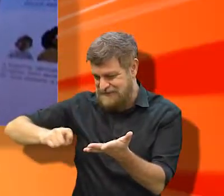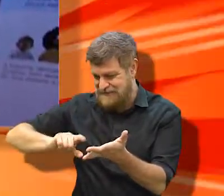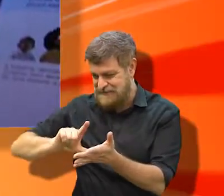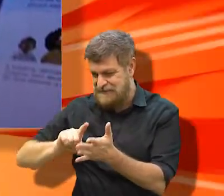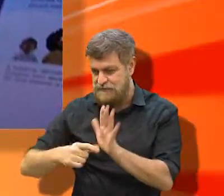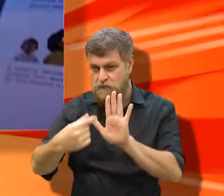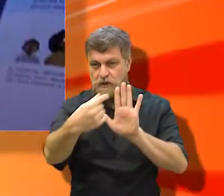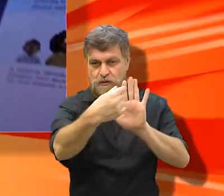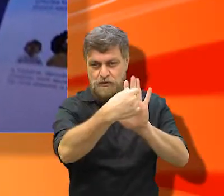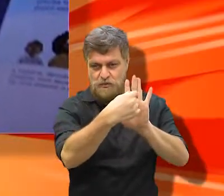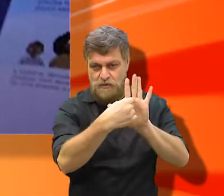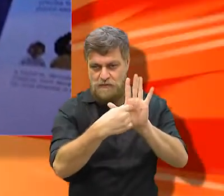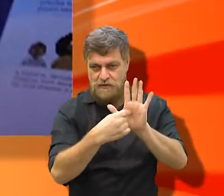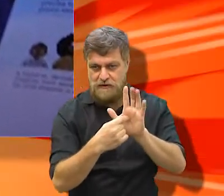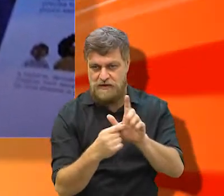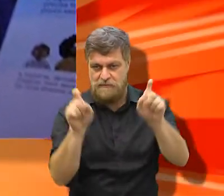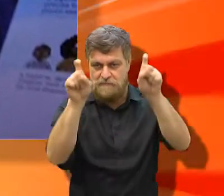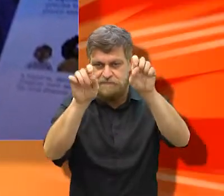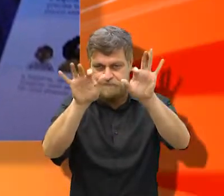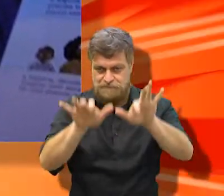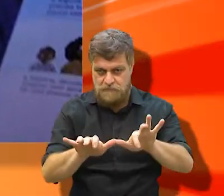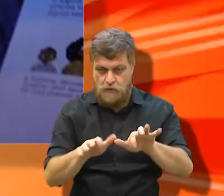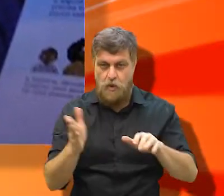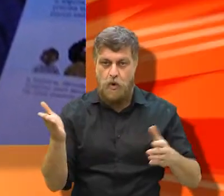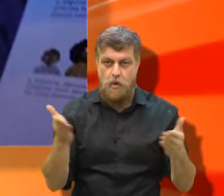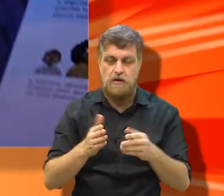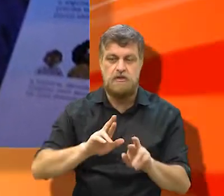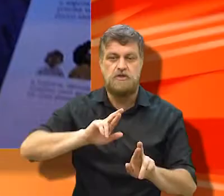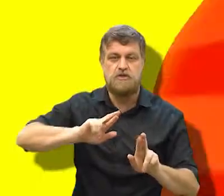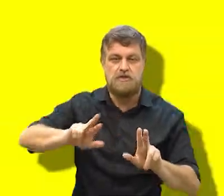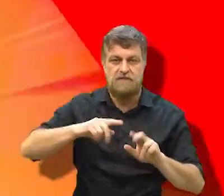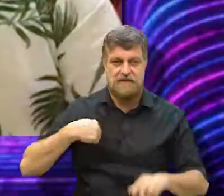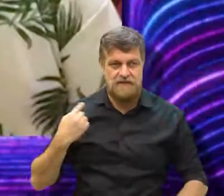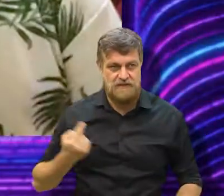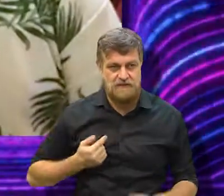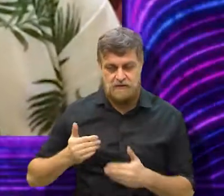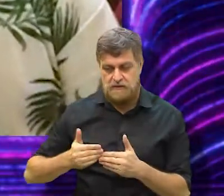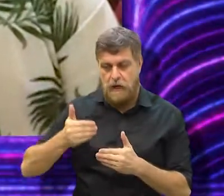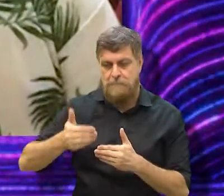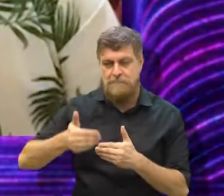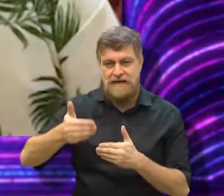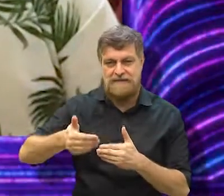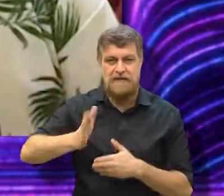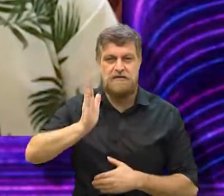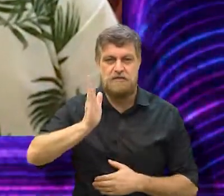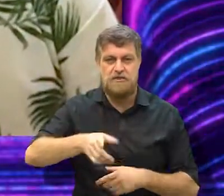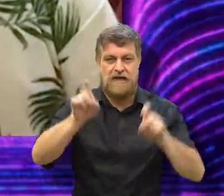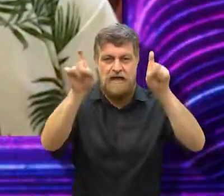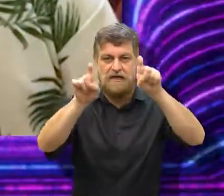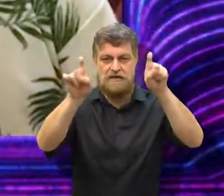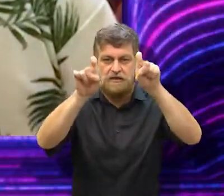o programa para poder fazer a arte final. Hoje não, hoje o nosso passo a passo todo é